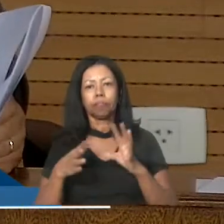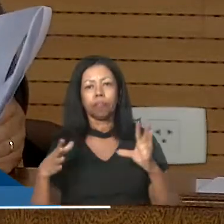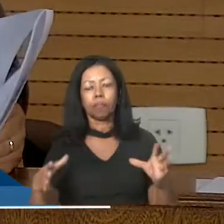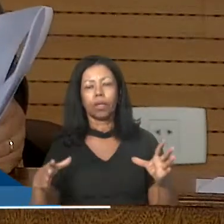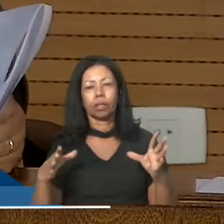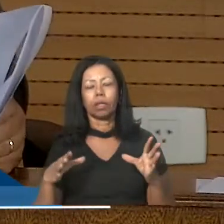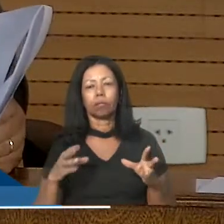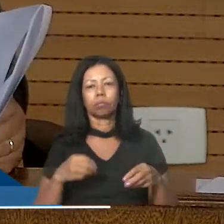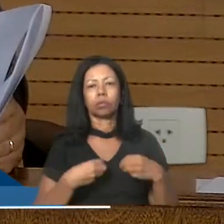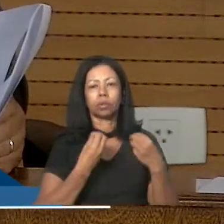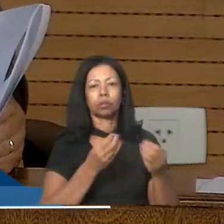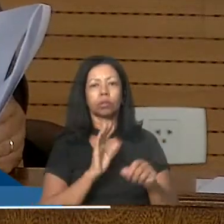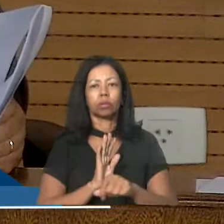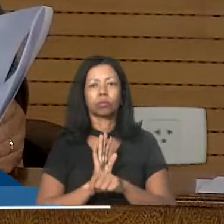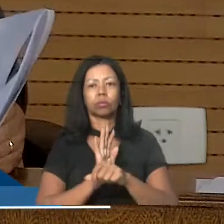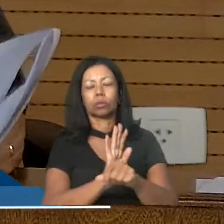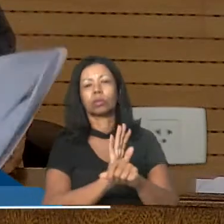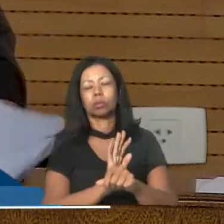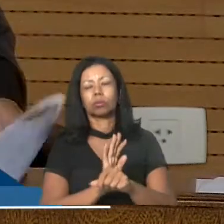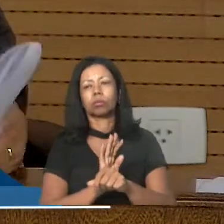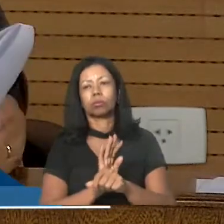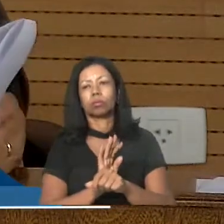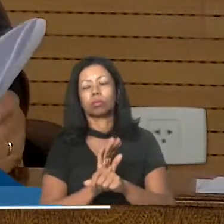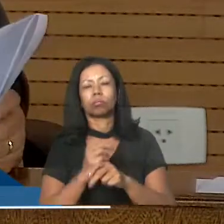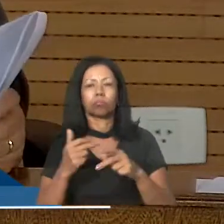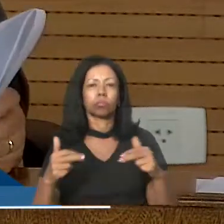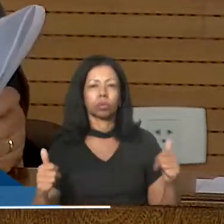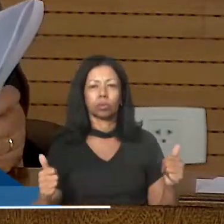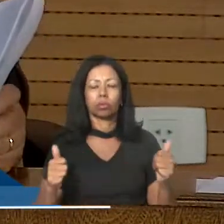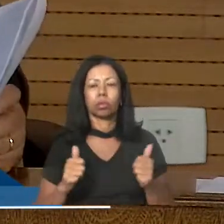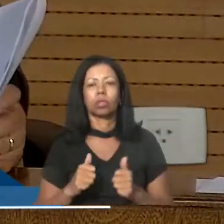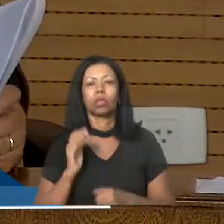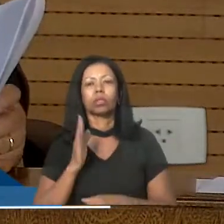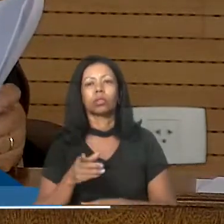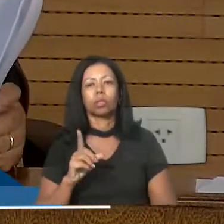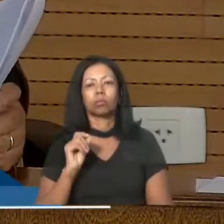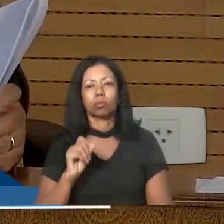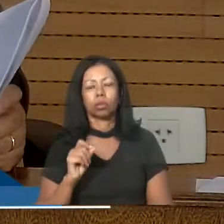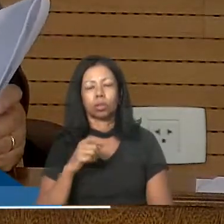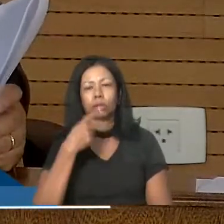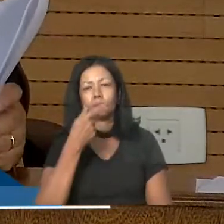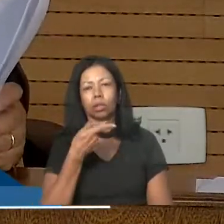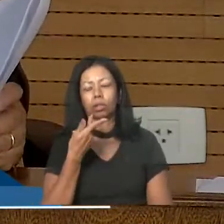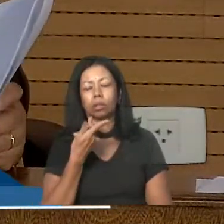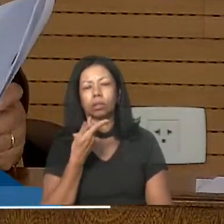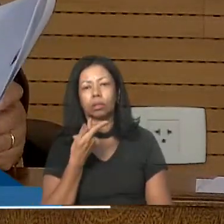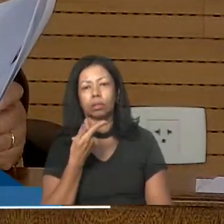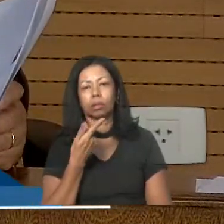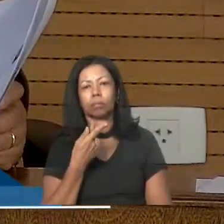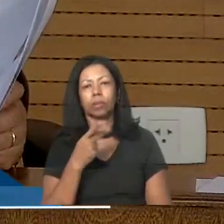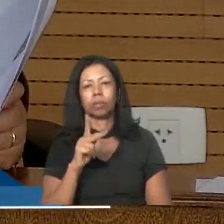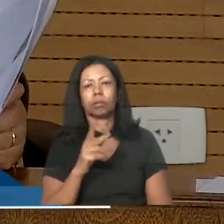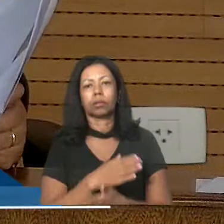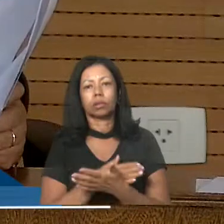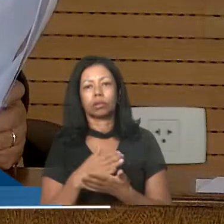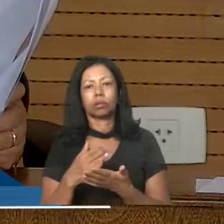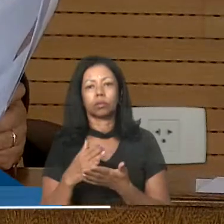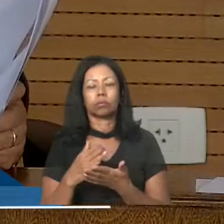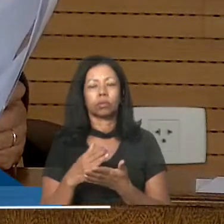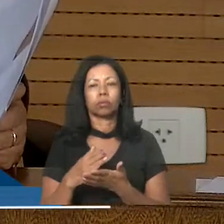a concessão de auxílio de subvenções. Já no que pertine à iniciativa da